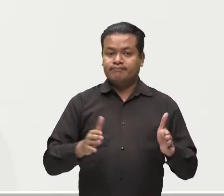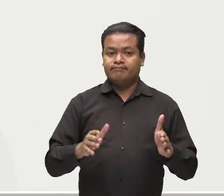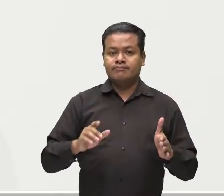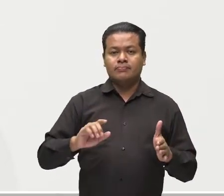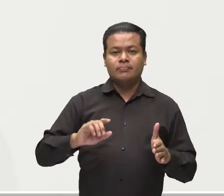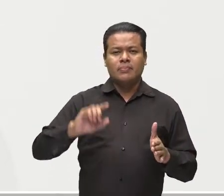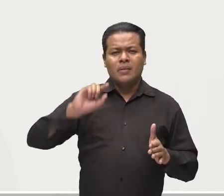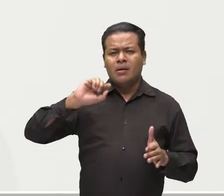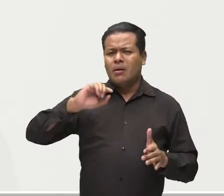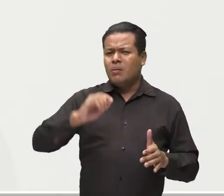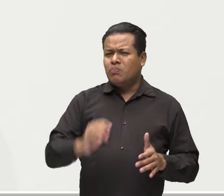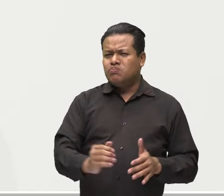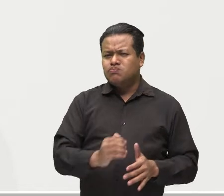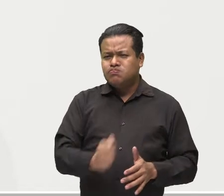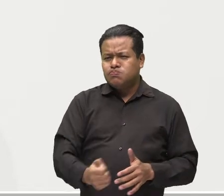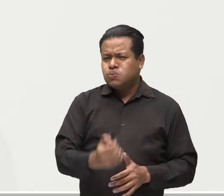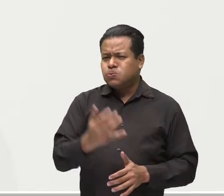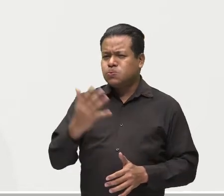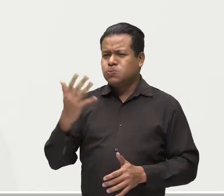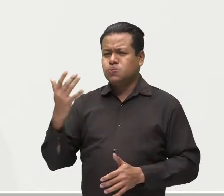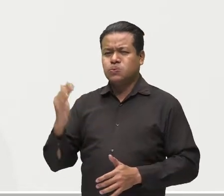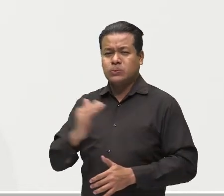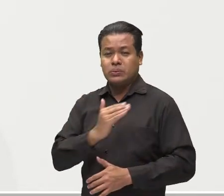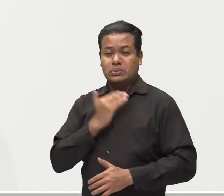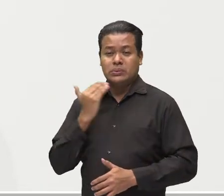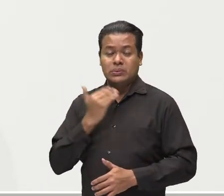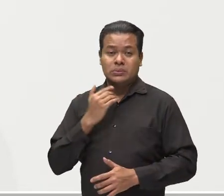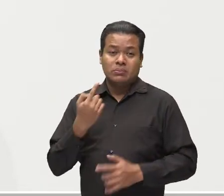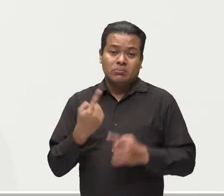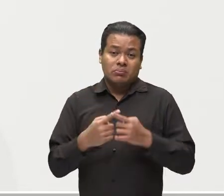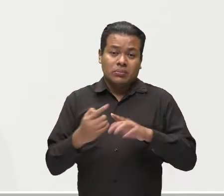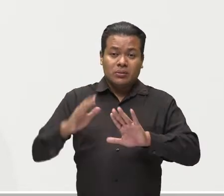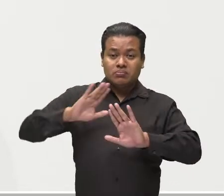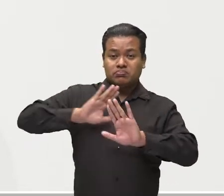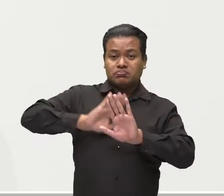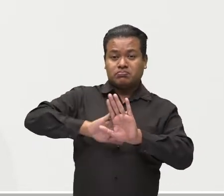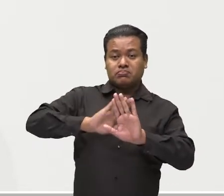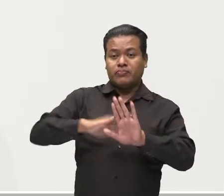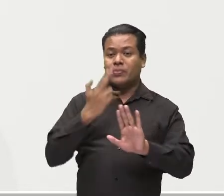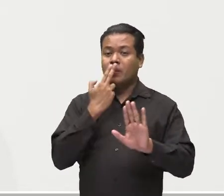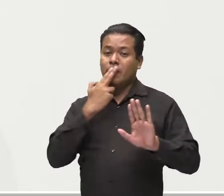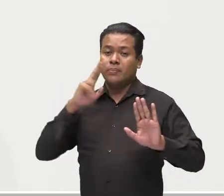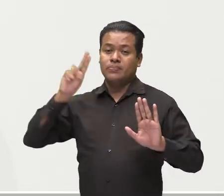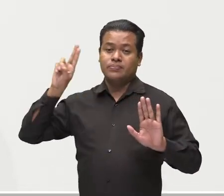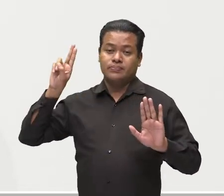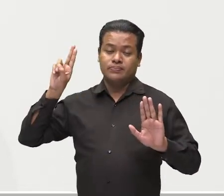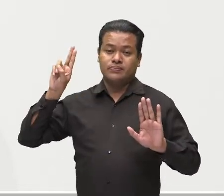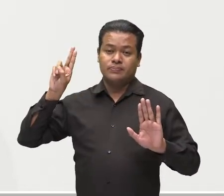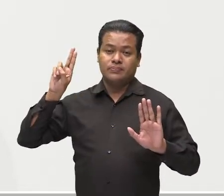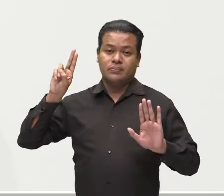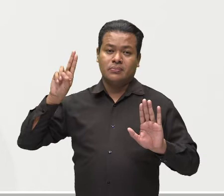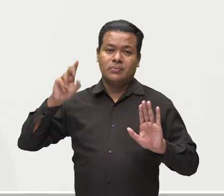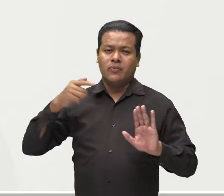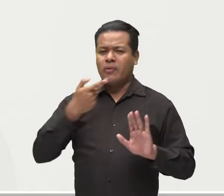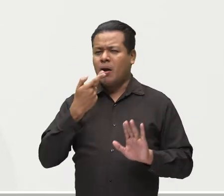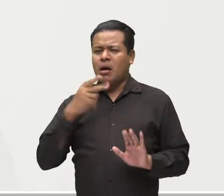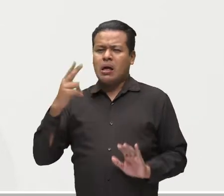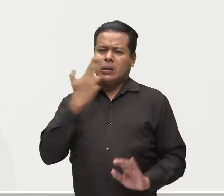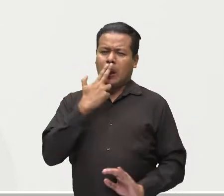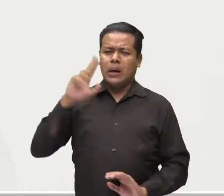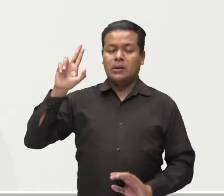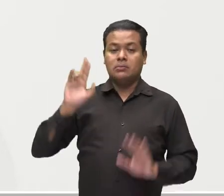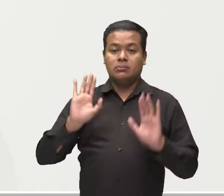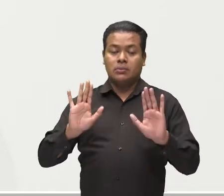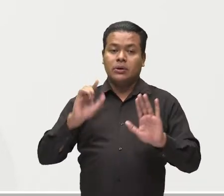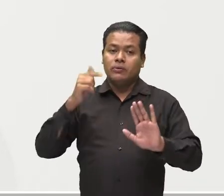de judeus mortos devido às posições ideológicas do nazismo, né? Muita gente fala aí sobre nazismo e tudo mais, mas